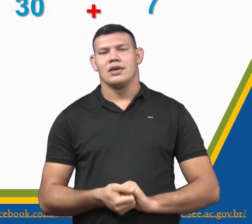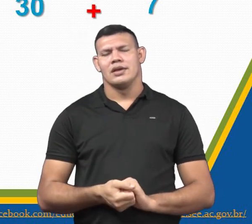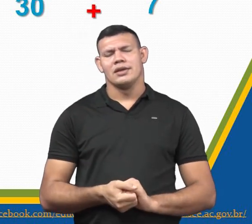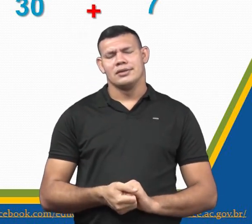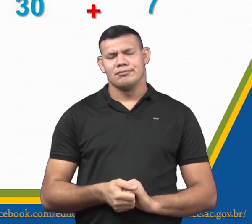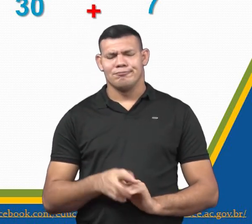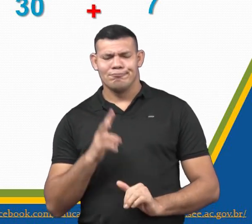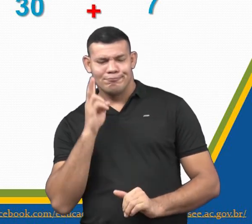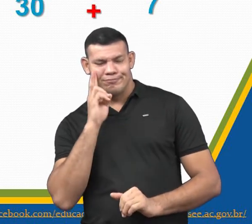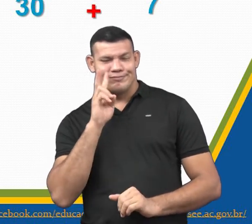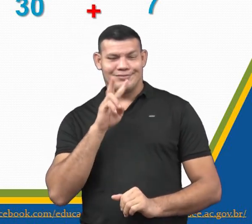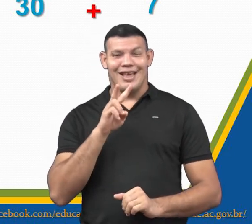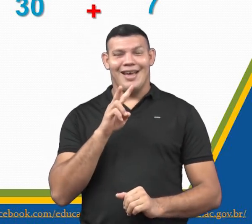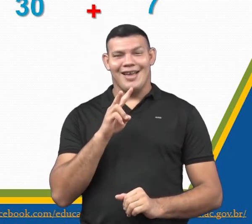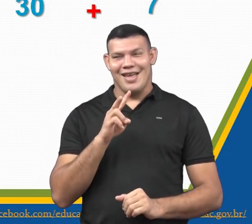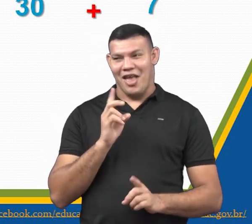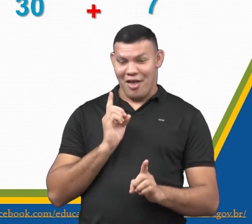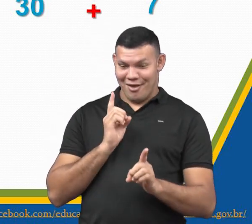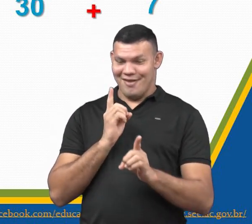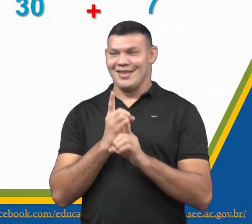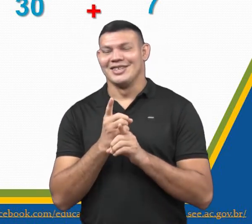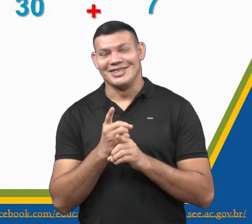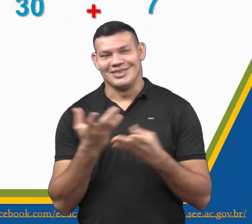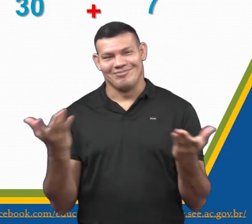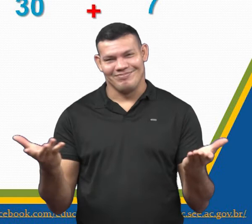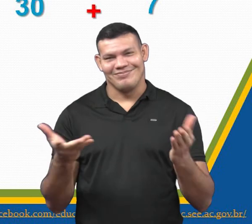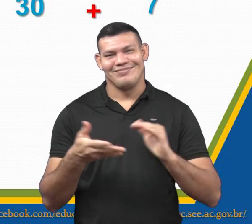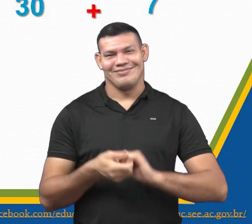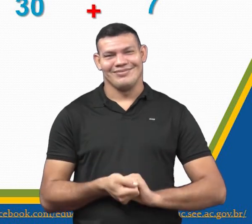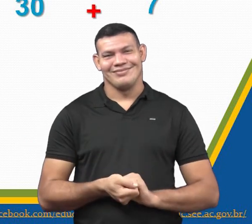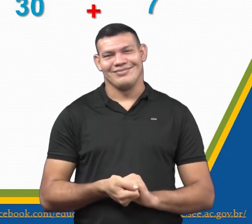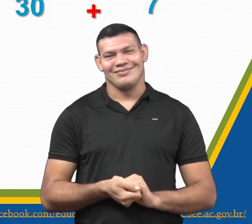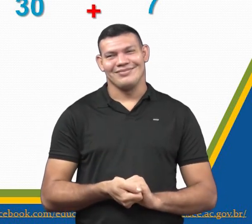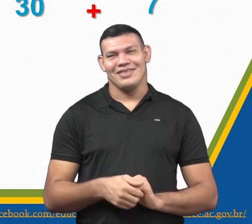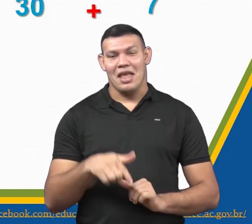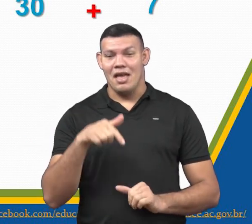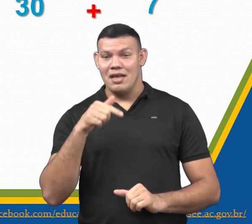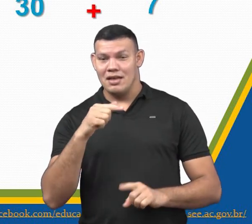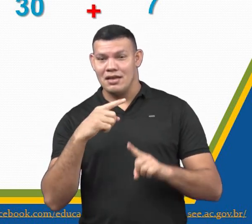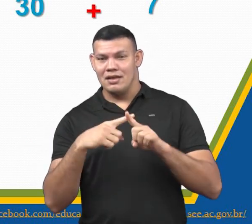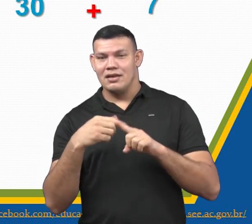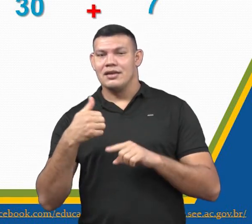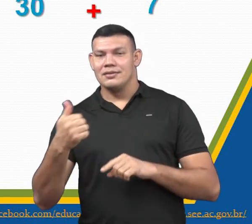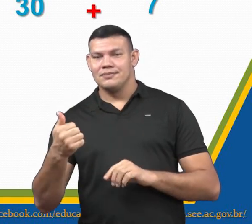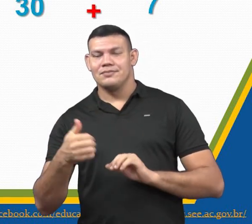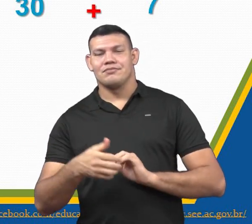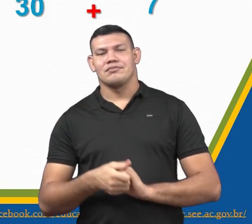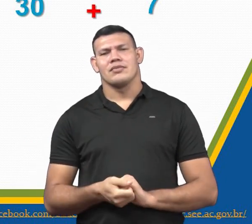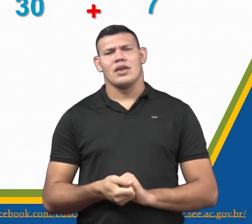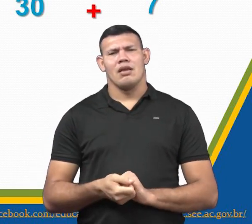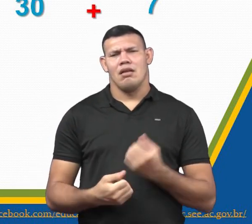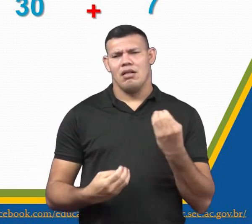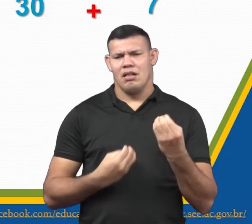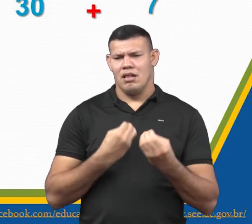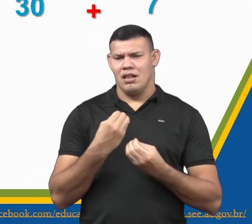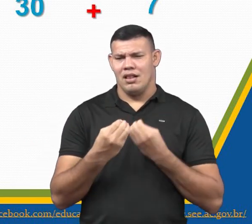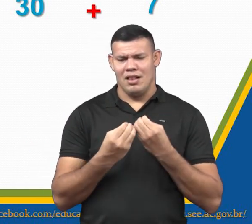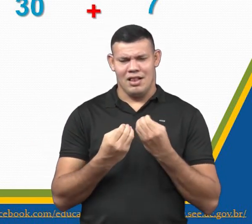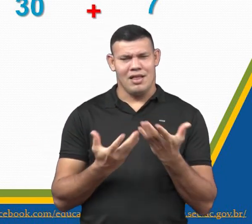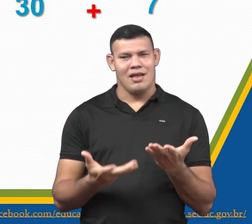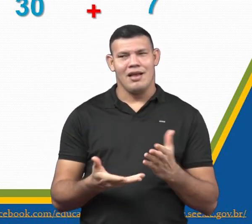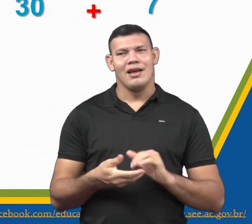tenho 7 aqui. 7 vezes 1. Olha só como o número foi formado,